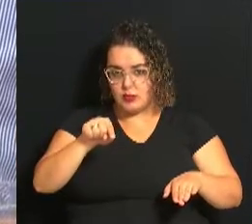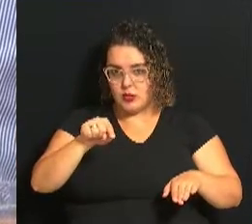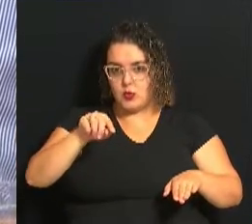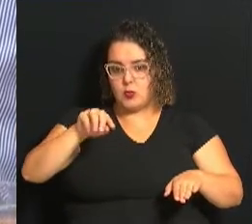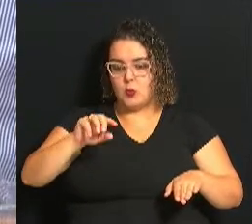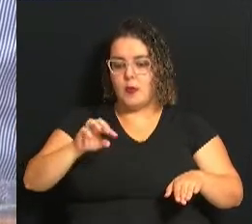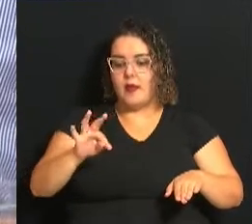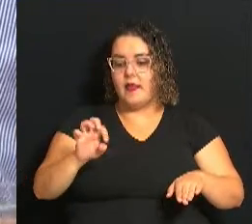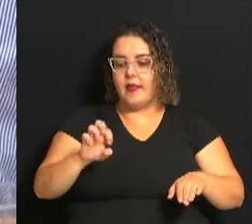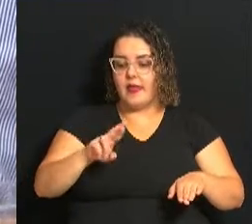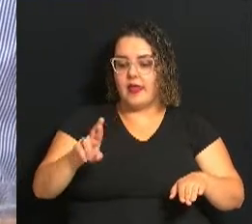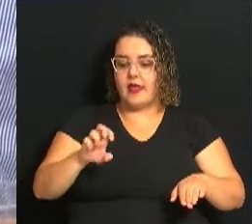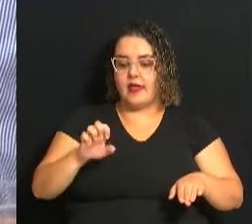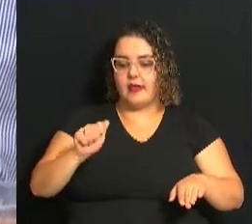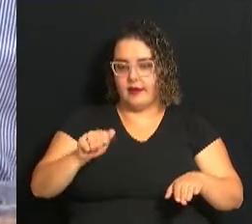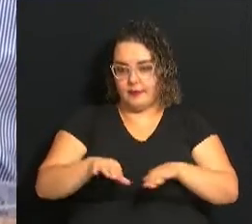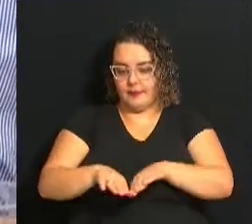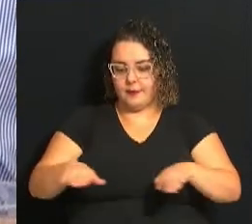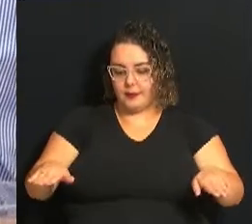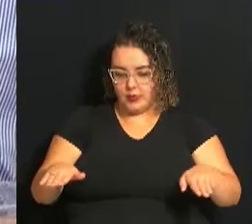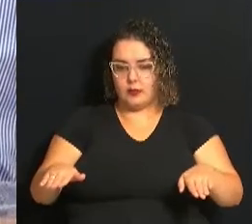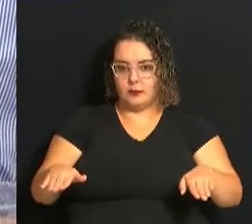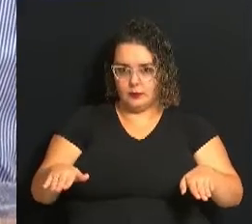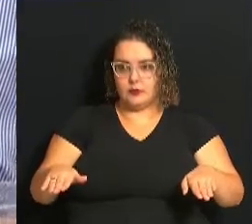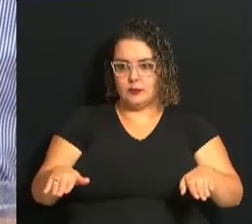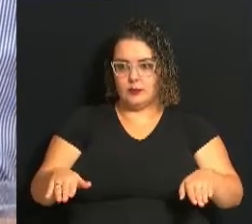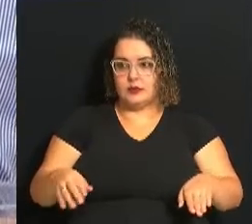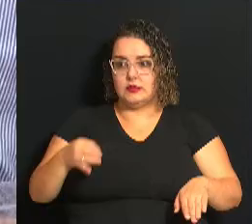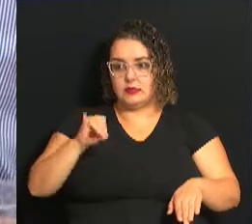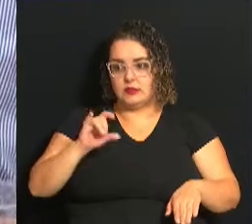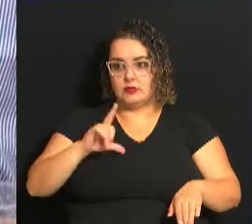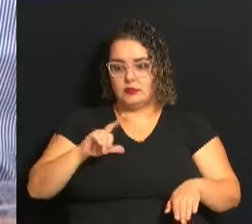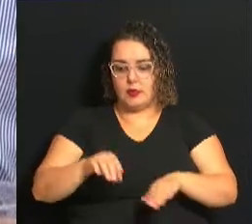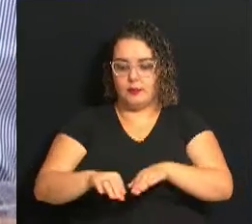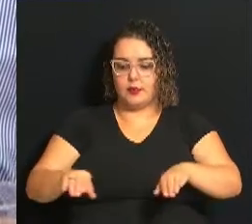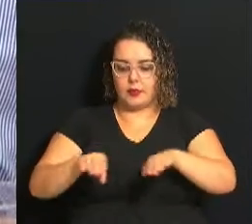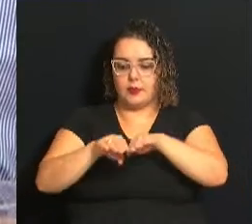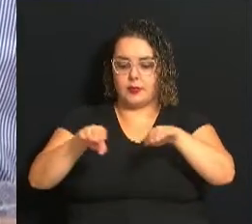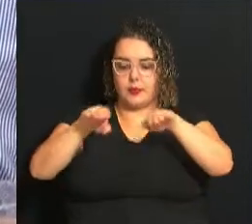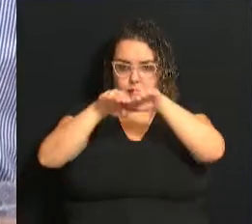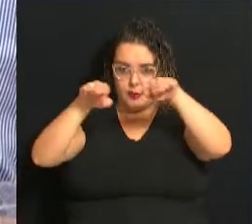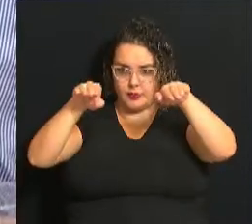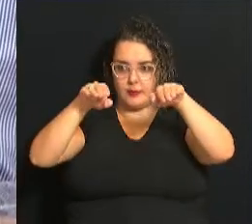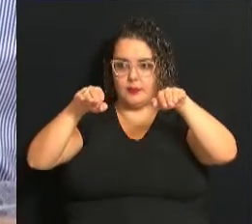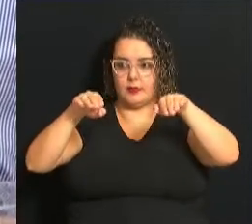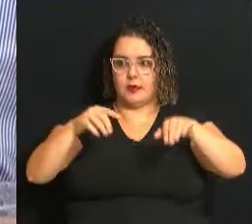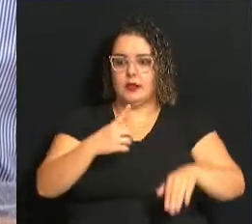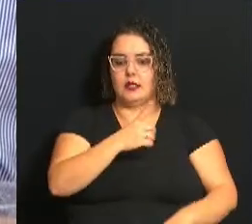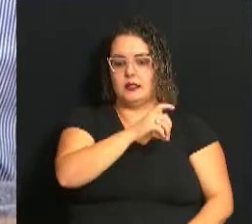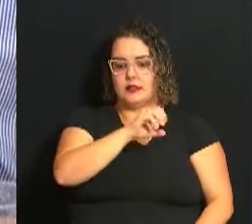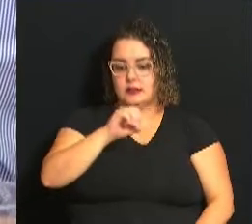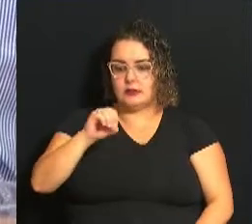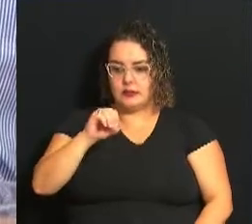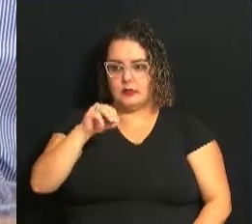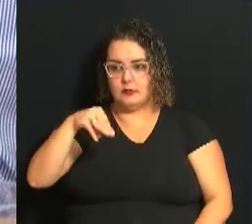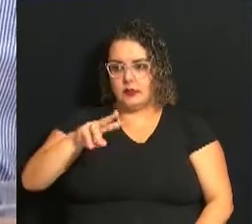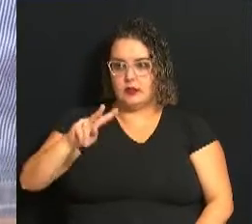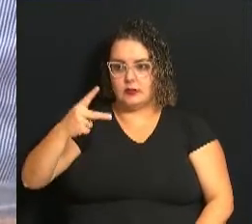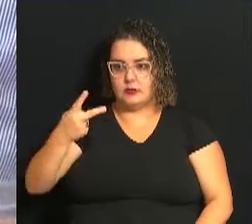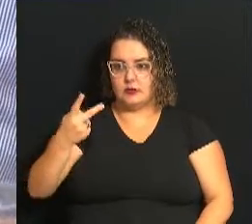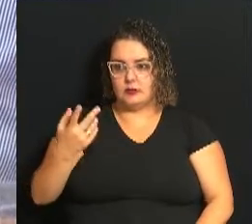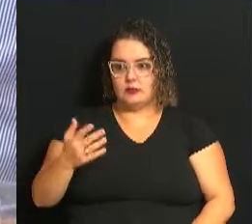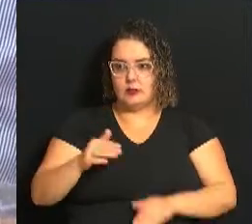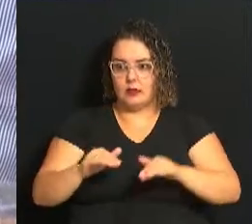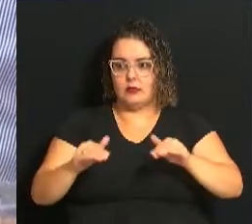terreno. Se ela tiver 3 pavimentos, ela vai ter 100 metros quadrados por pavimento. Ou seja, vai